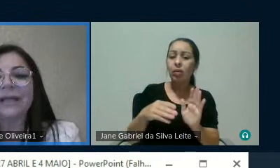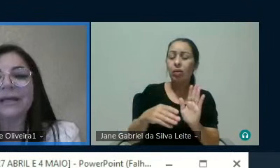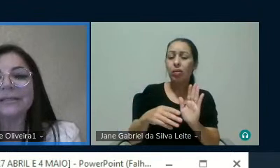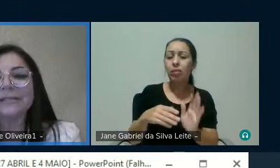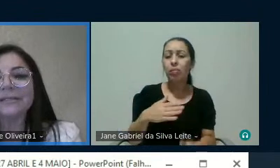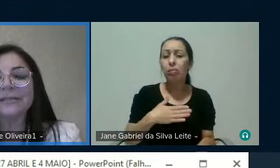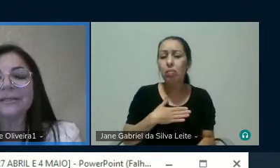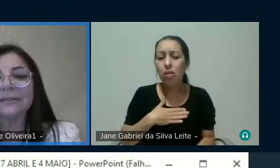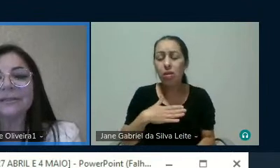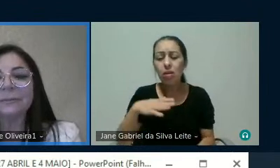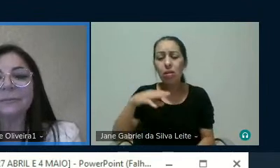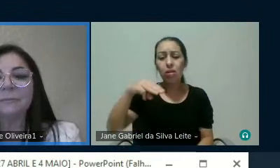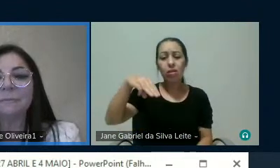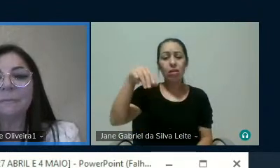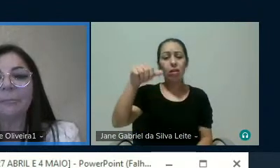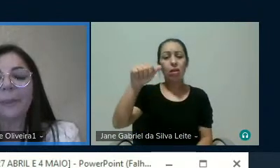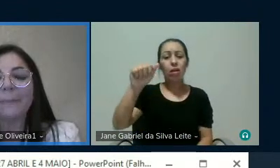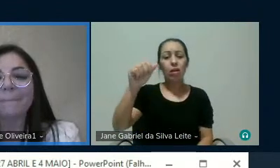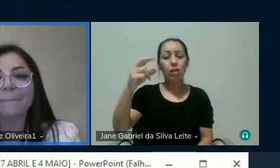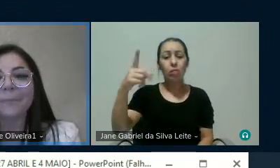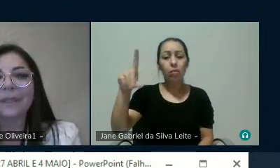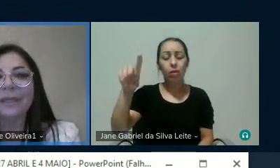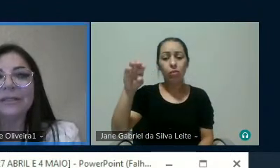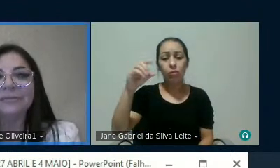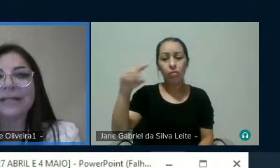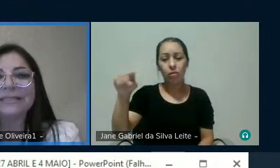Ele não traz